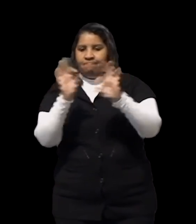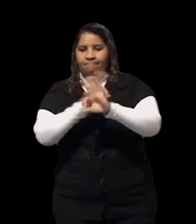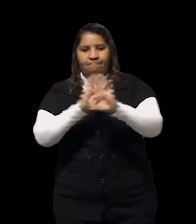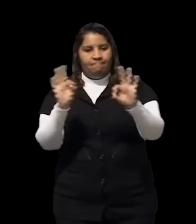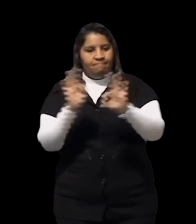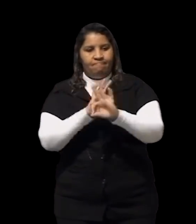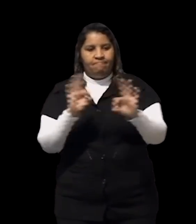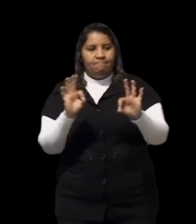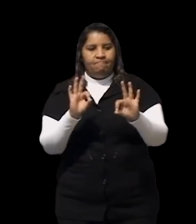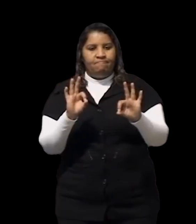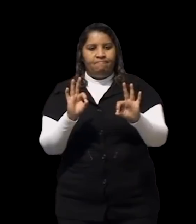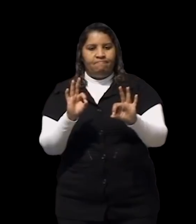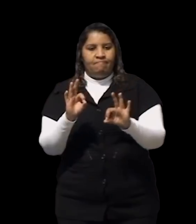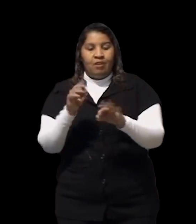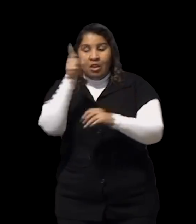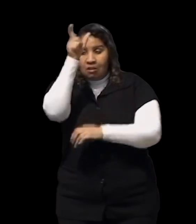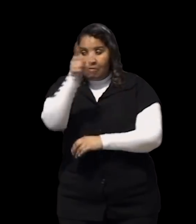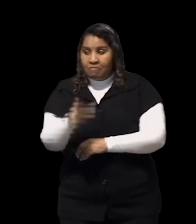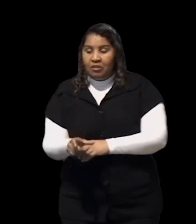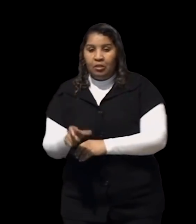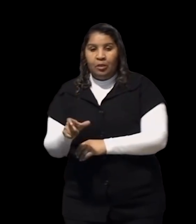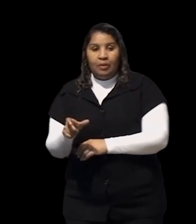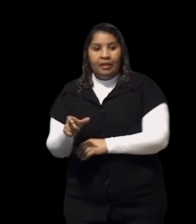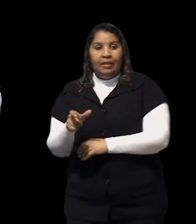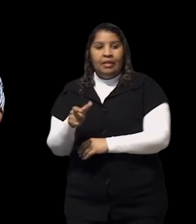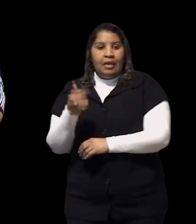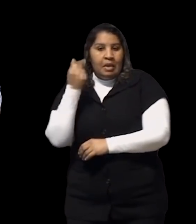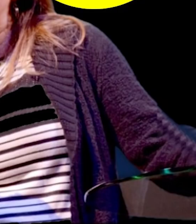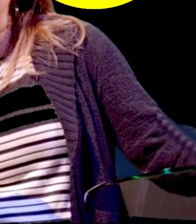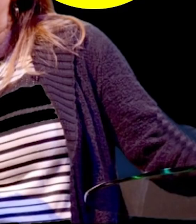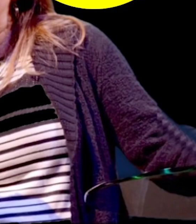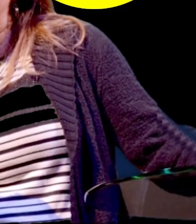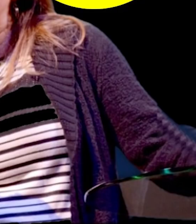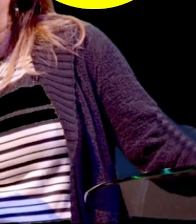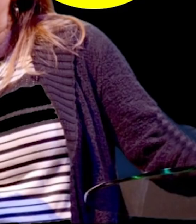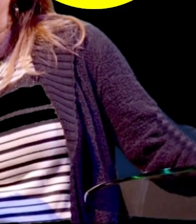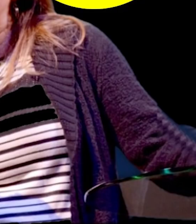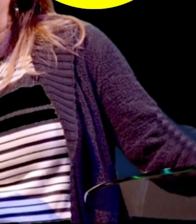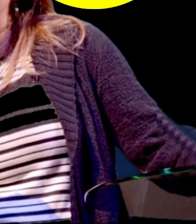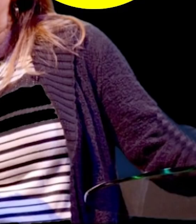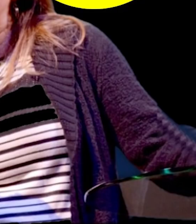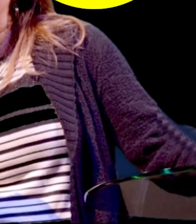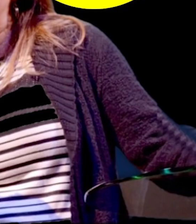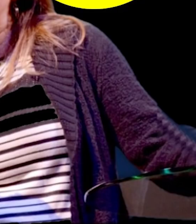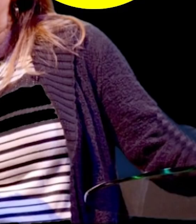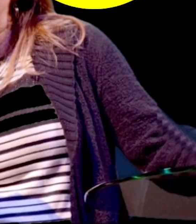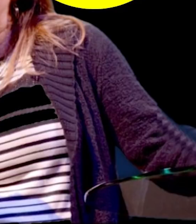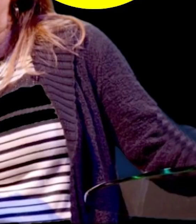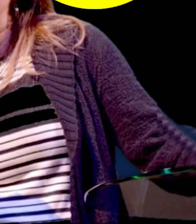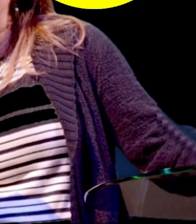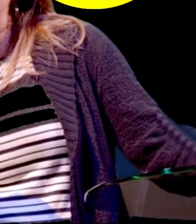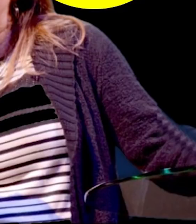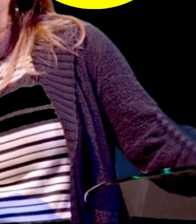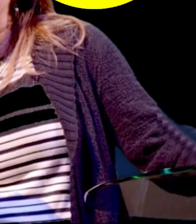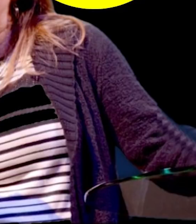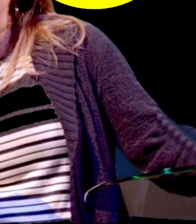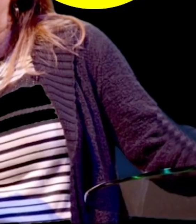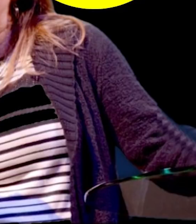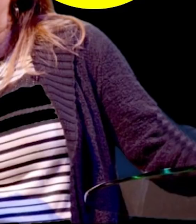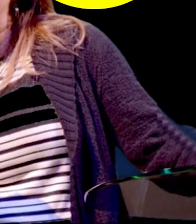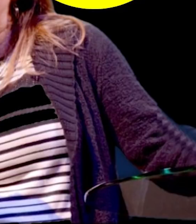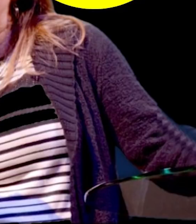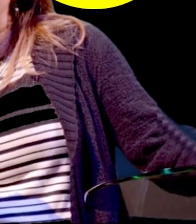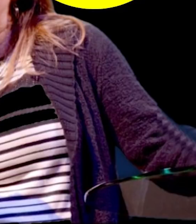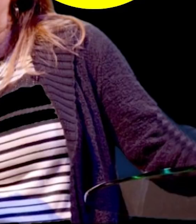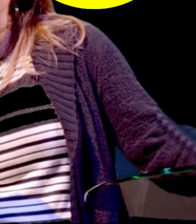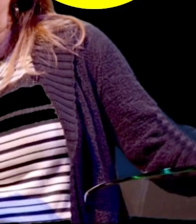regras ele é um rebelde ele normalmente ele quer quebrar a figura protetora do pai é